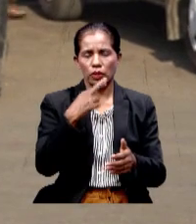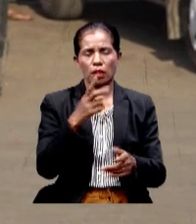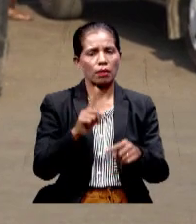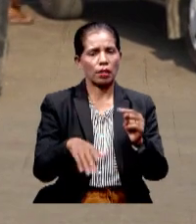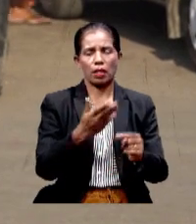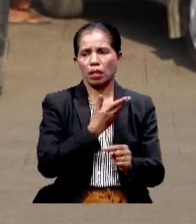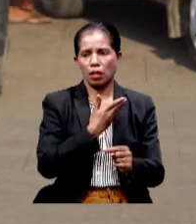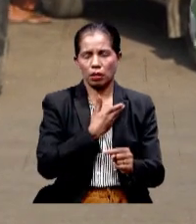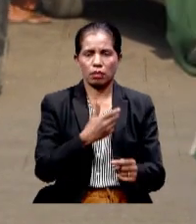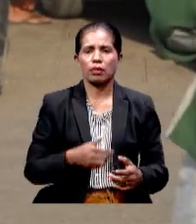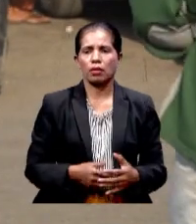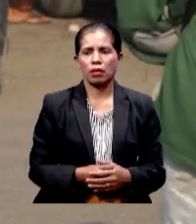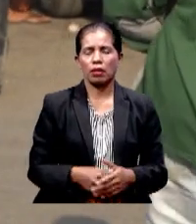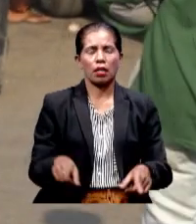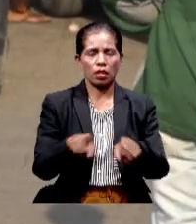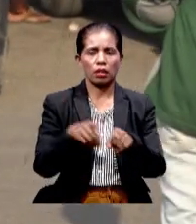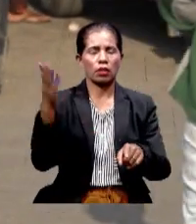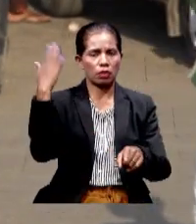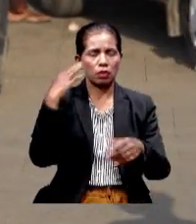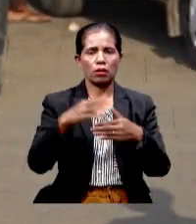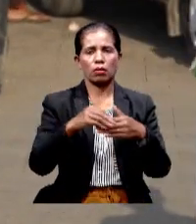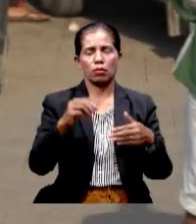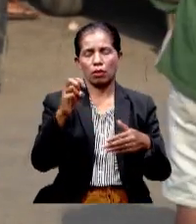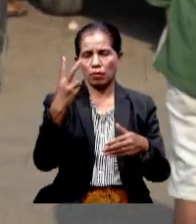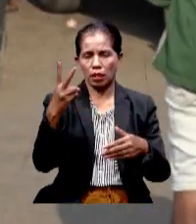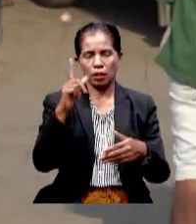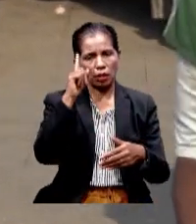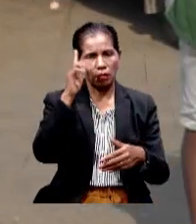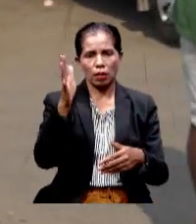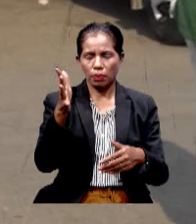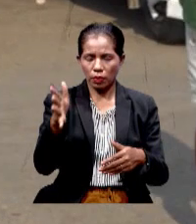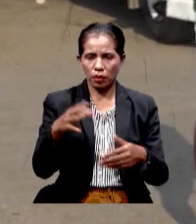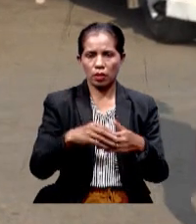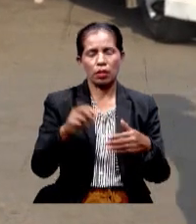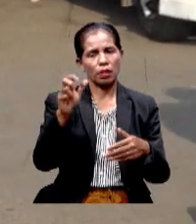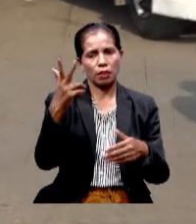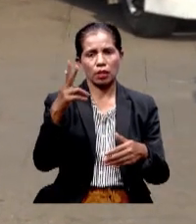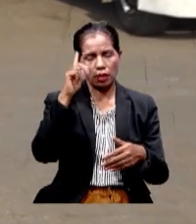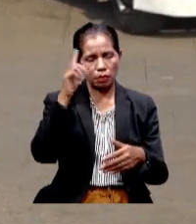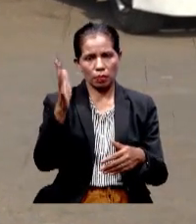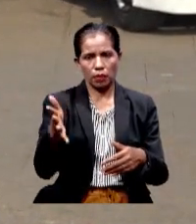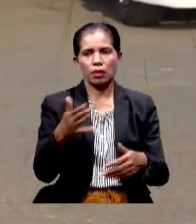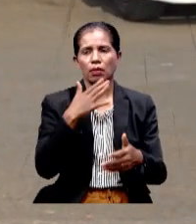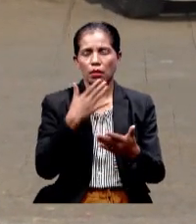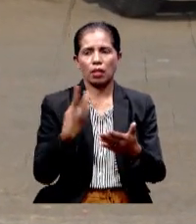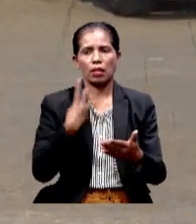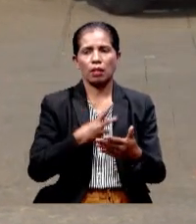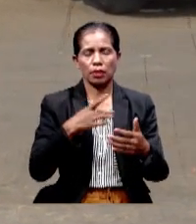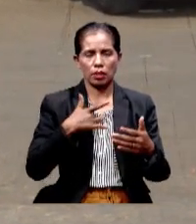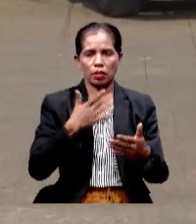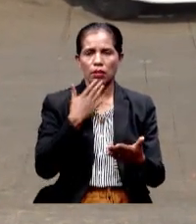be uluk ni 12.50 13.50 ni. Ne pa ami senti